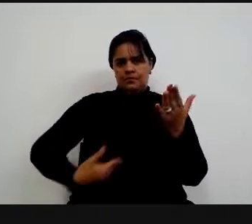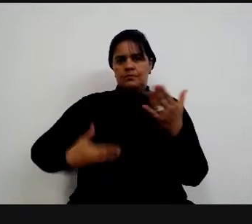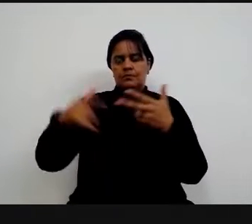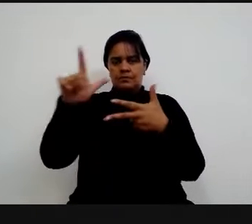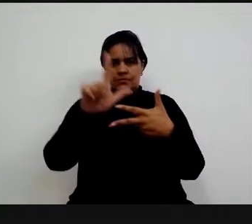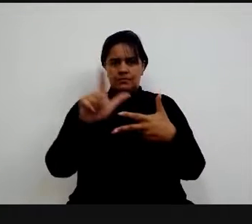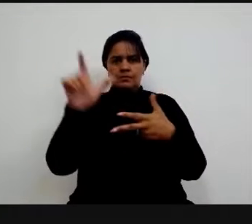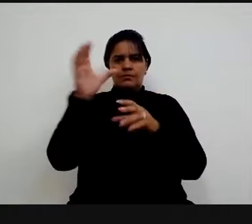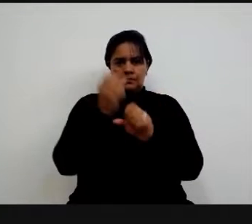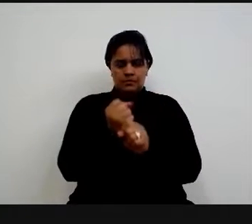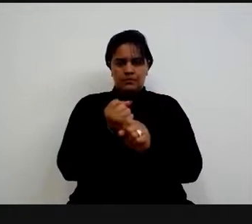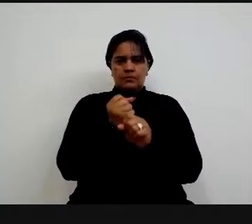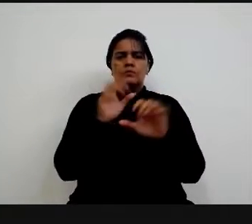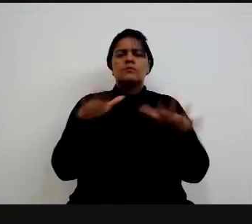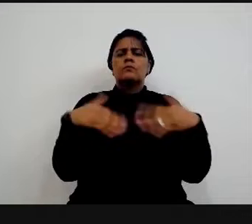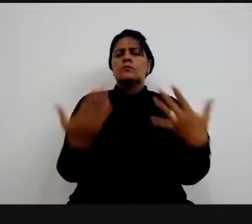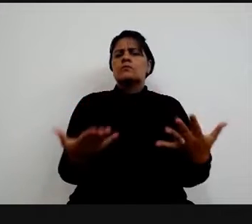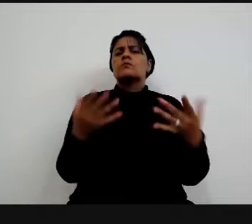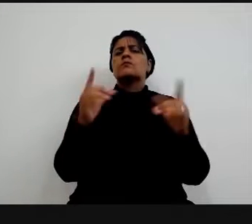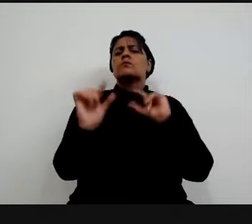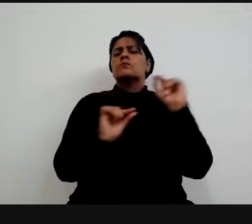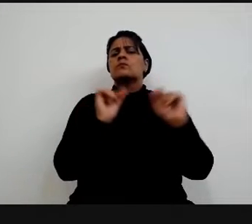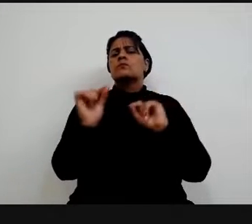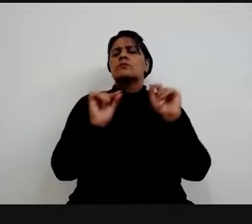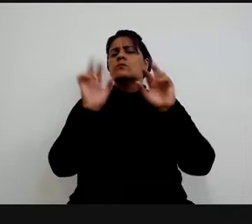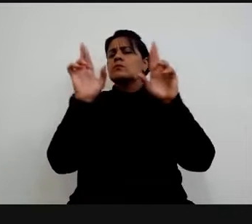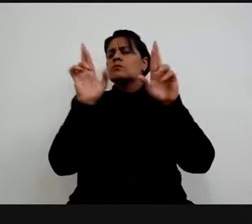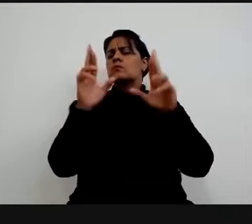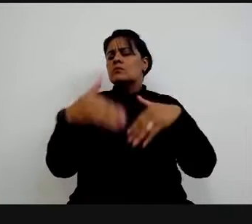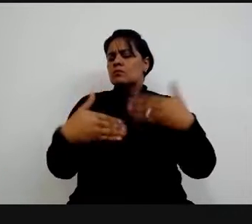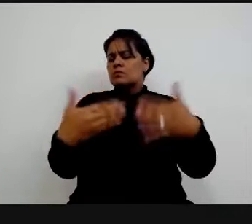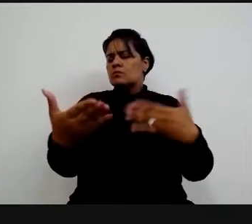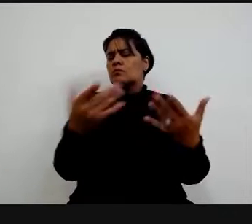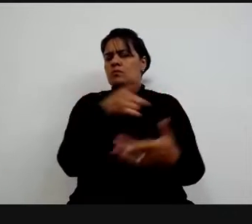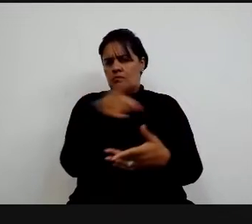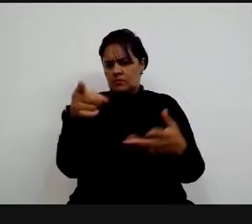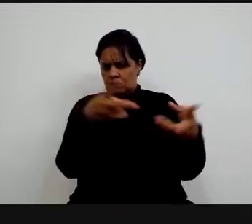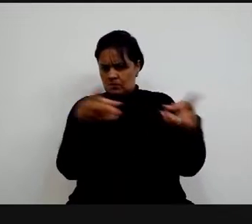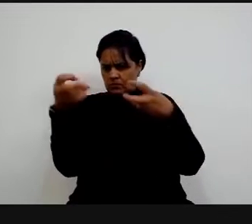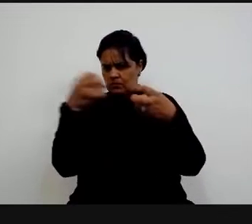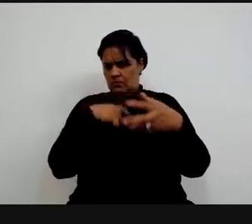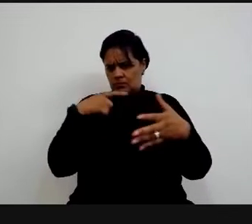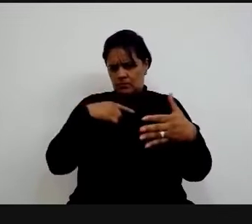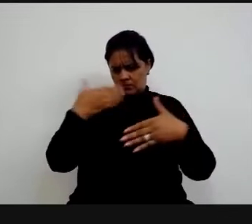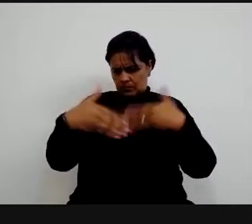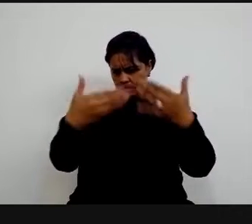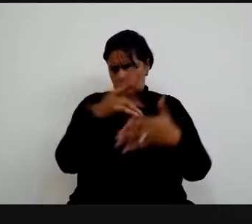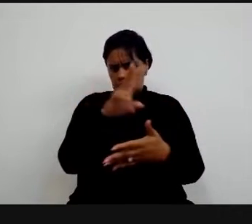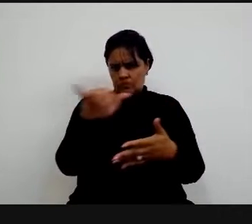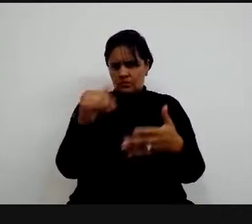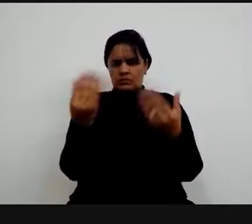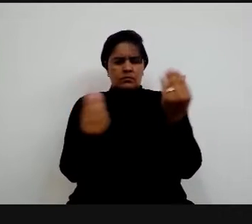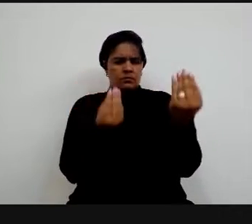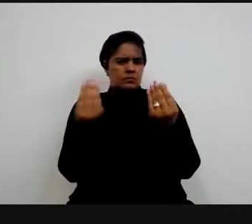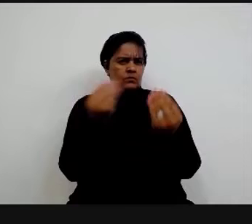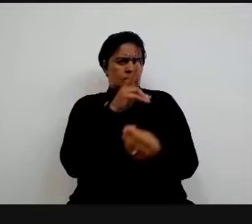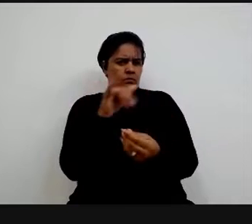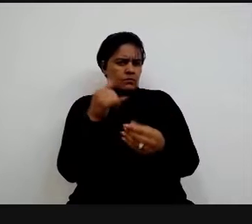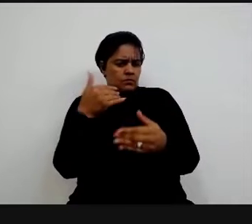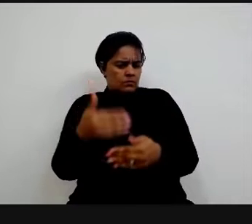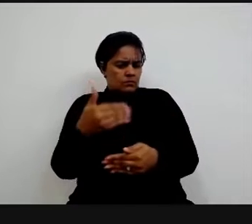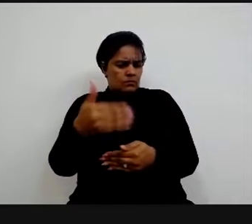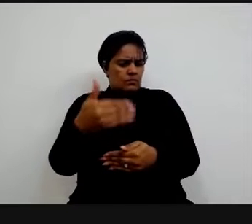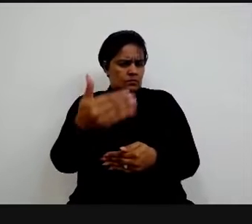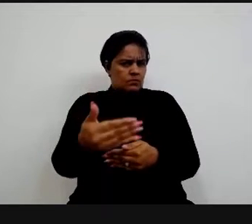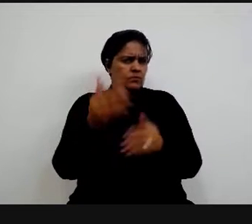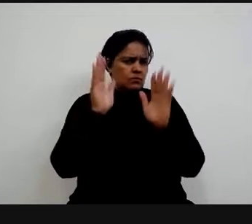E há tendências perceptíveis, vocês percebem tendências aí que essas escolas já estejam, caminhos